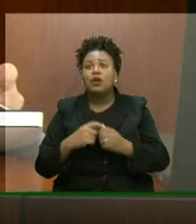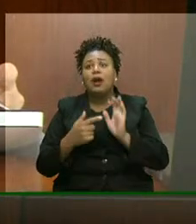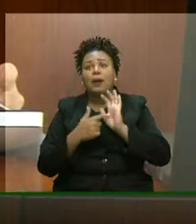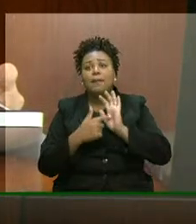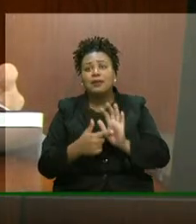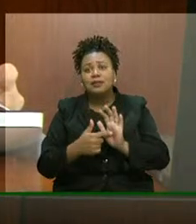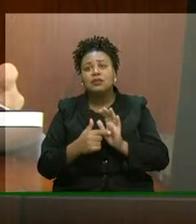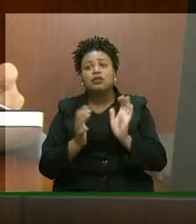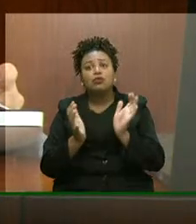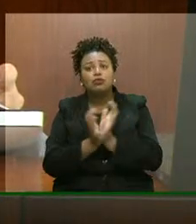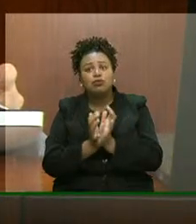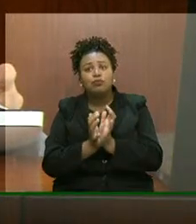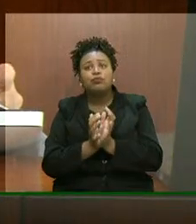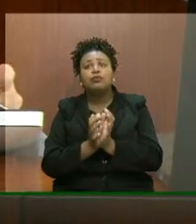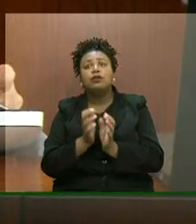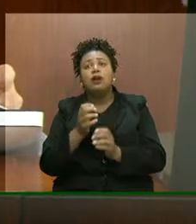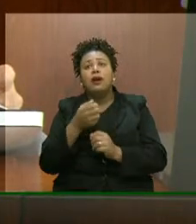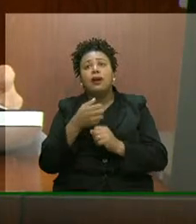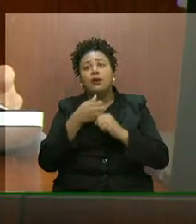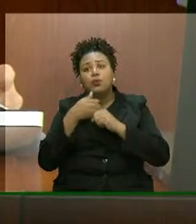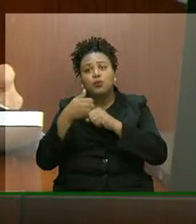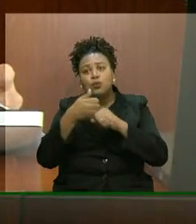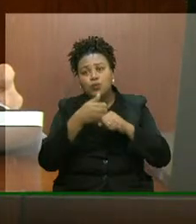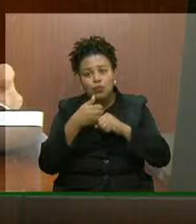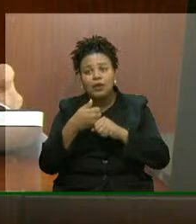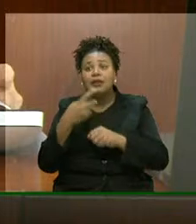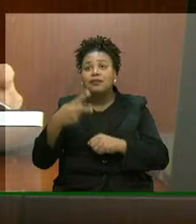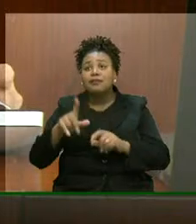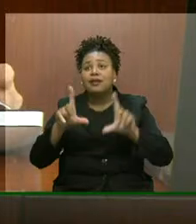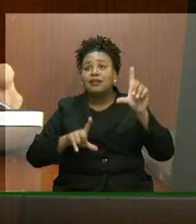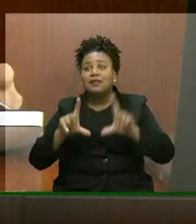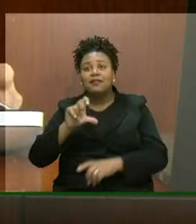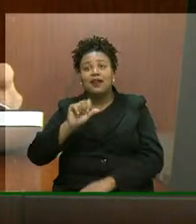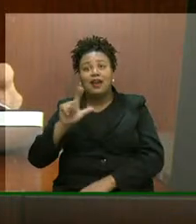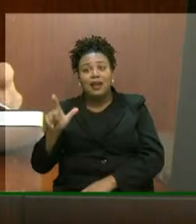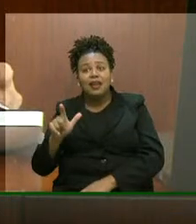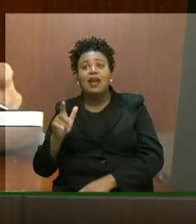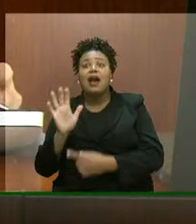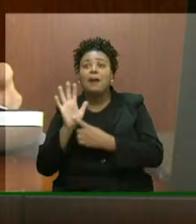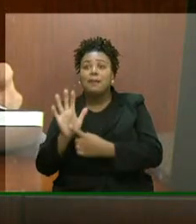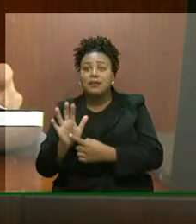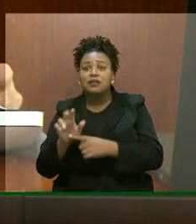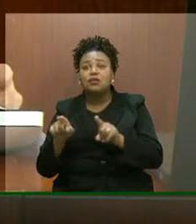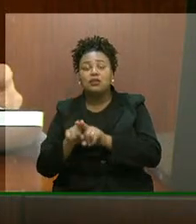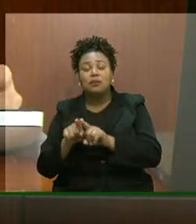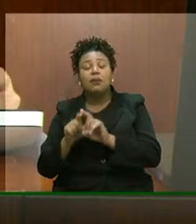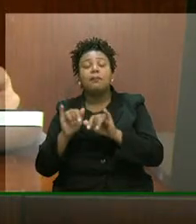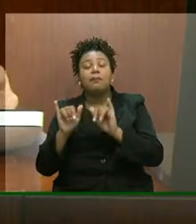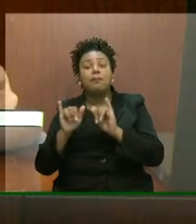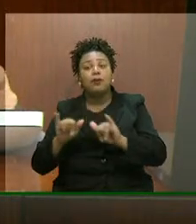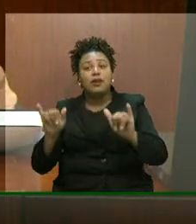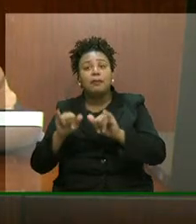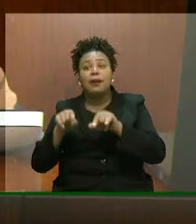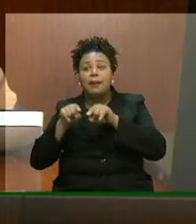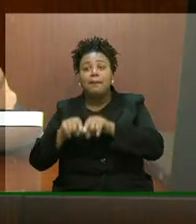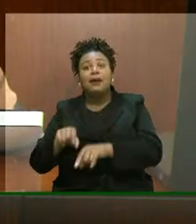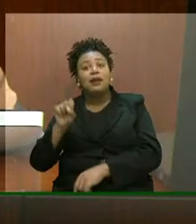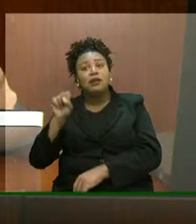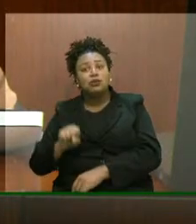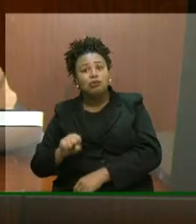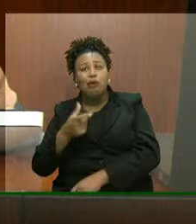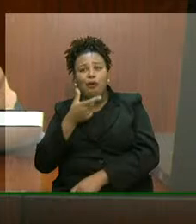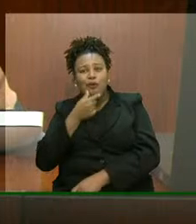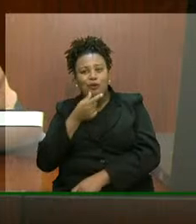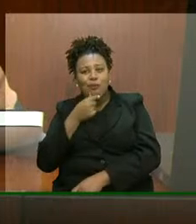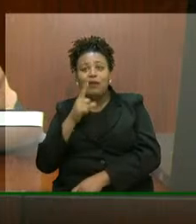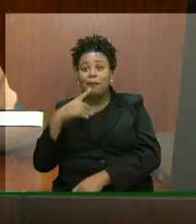programa Mateadas, da TV Assembleia. A partir de 2013, produziu e apresentou o programa Paralelo Sul, na Rádio FM Cultura do Rio Grande do Sul. Rui Biriva